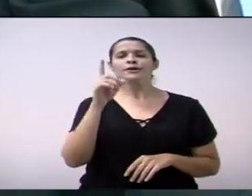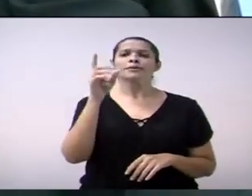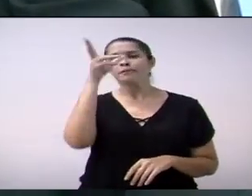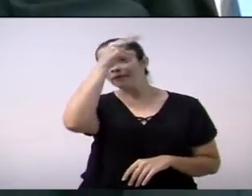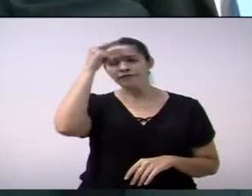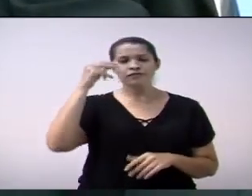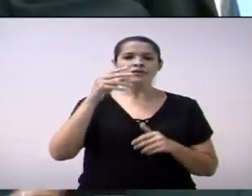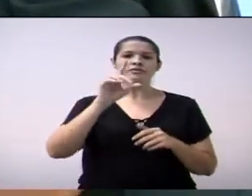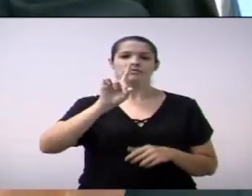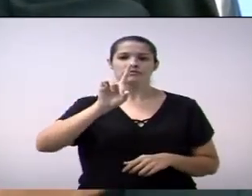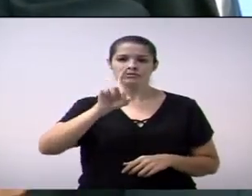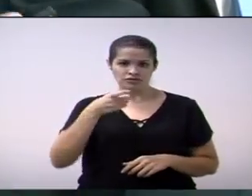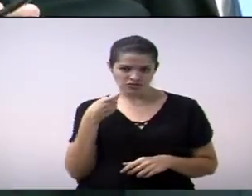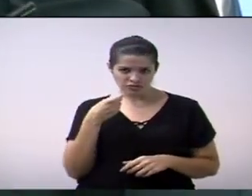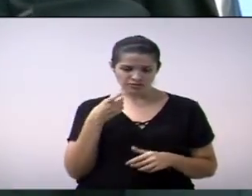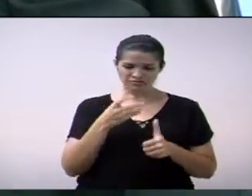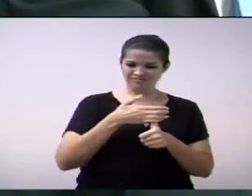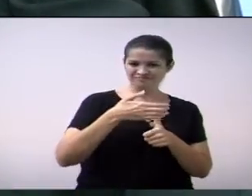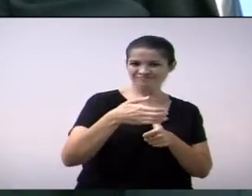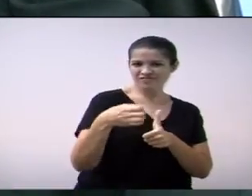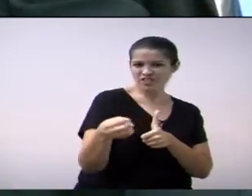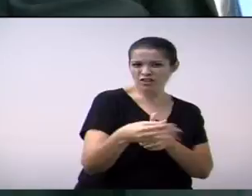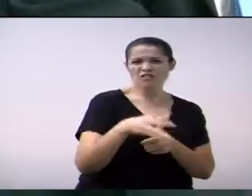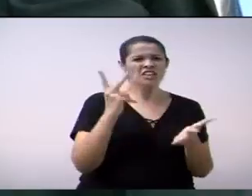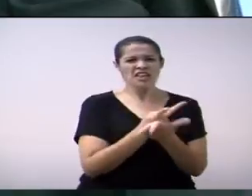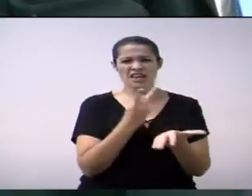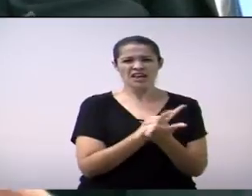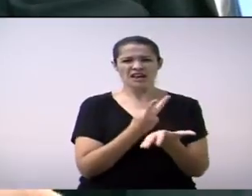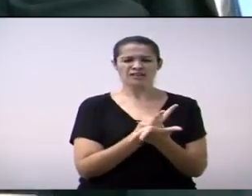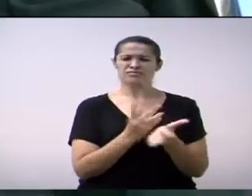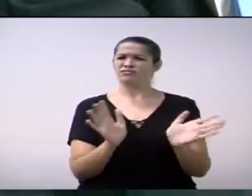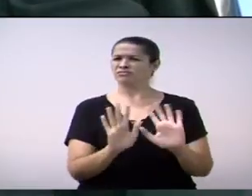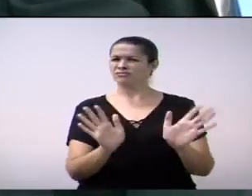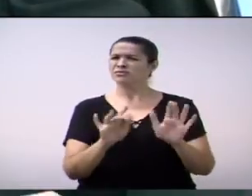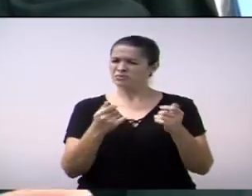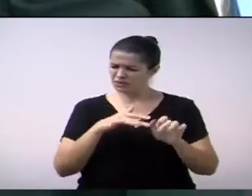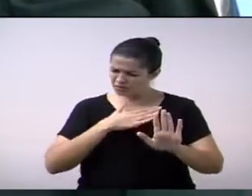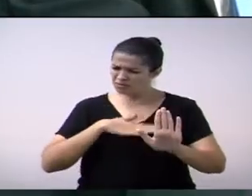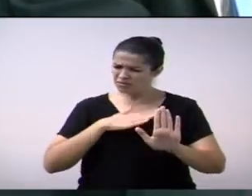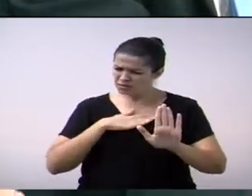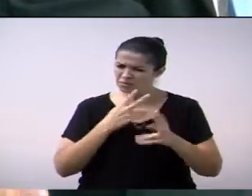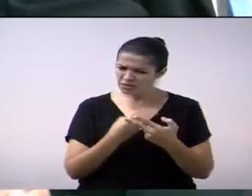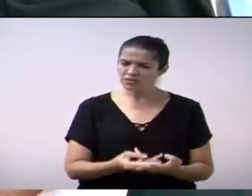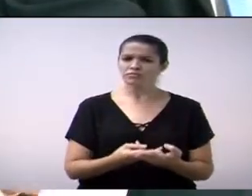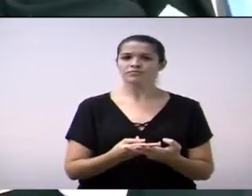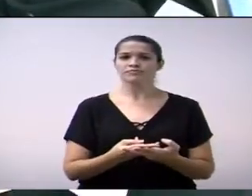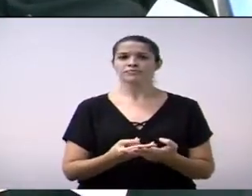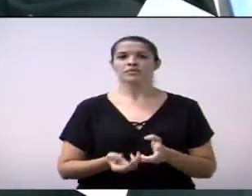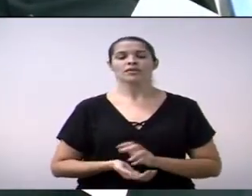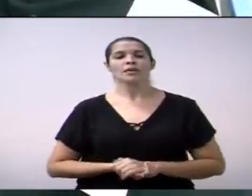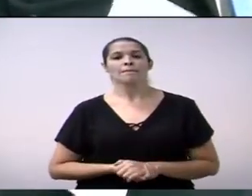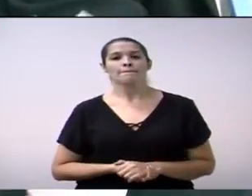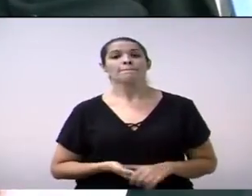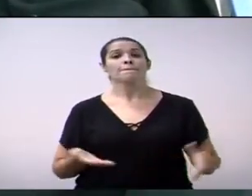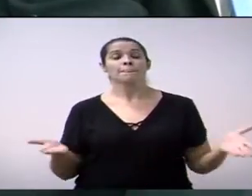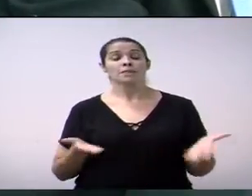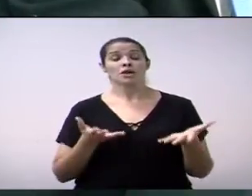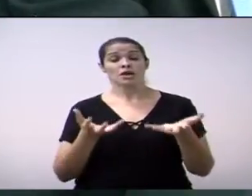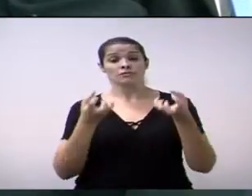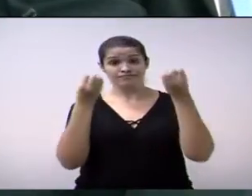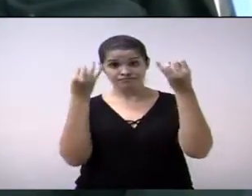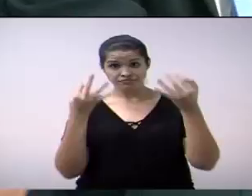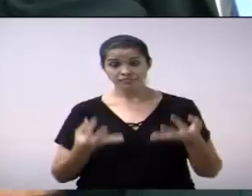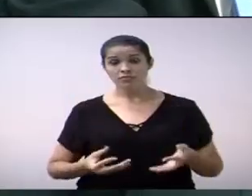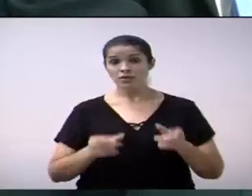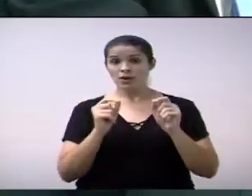concordo plenamente com o desabafo do líder de governo, do Kiko. Gostaria, então, senhor presidente, agora falar especificamente em